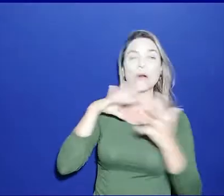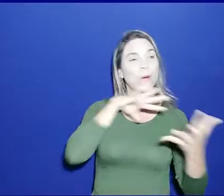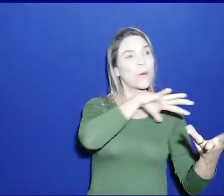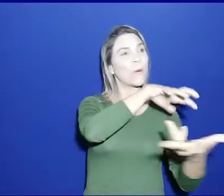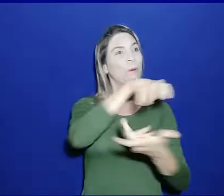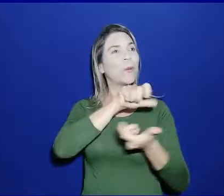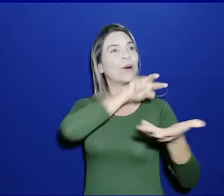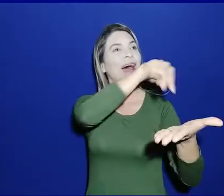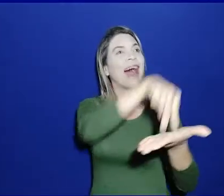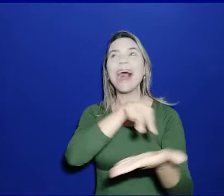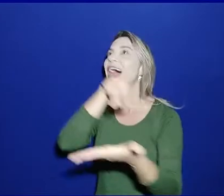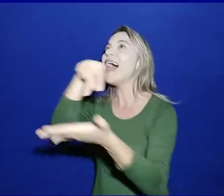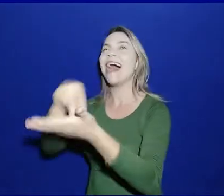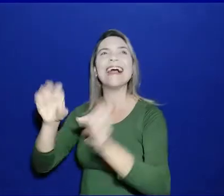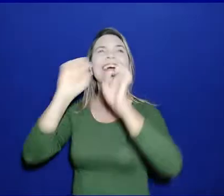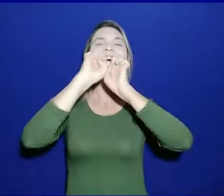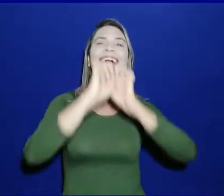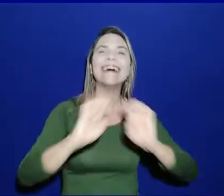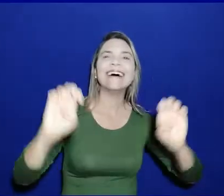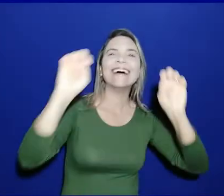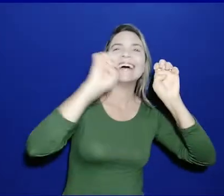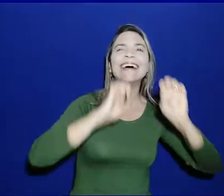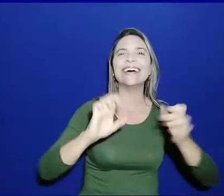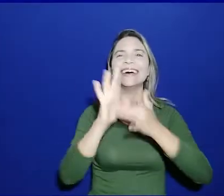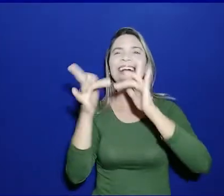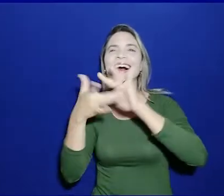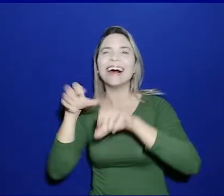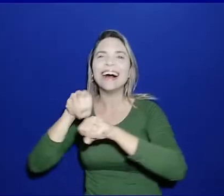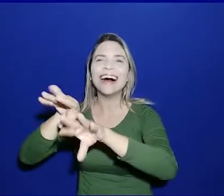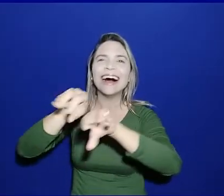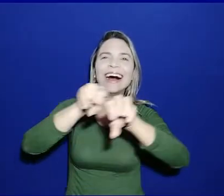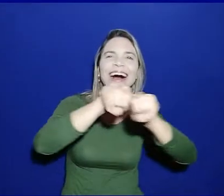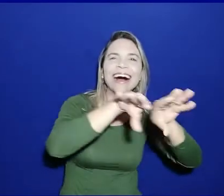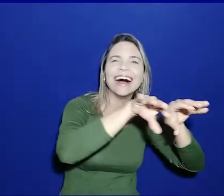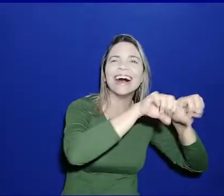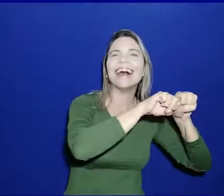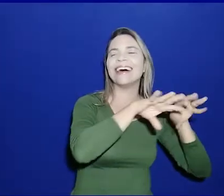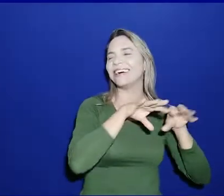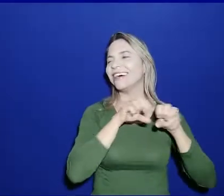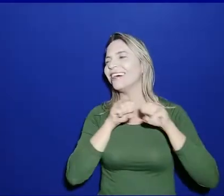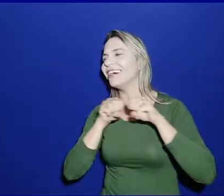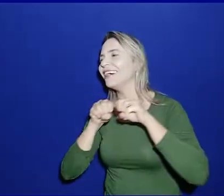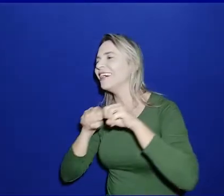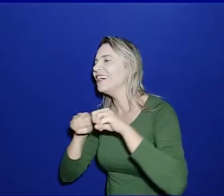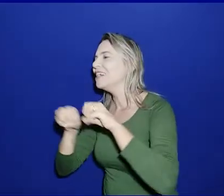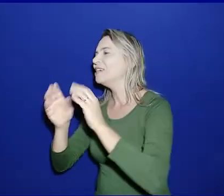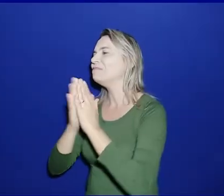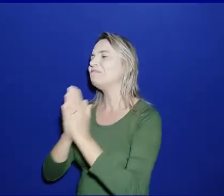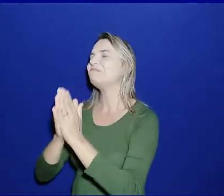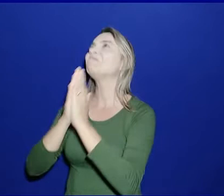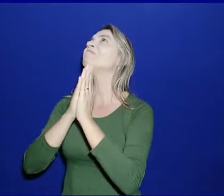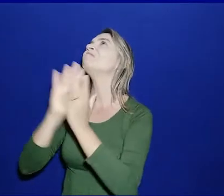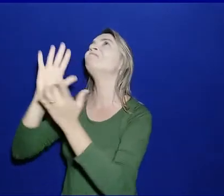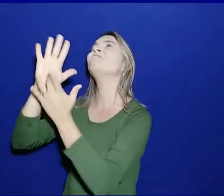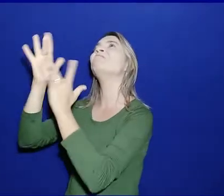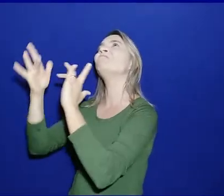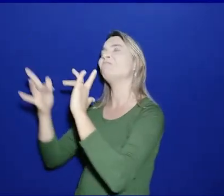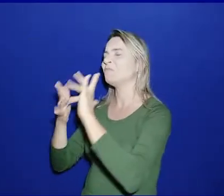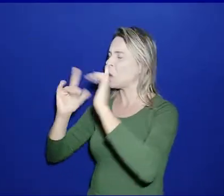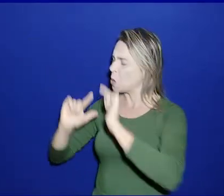mundo todo teu nome conhecer. Pra bem lutar,